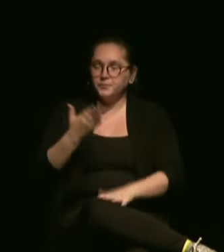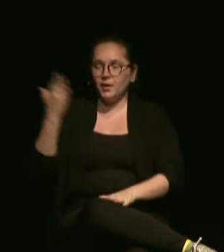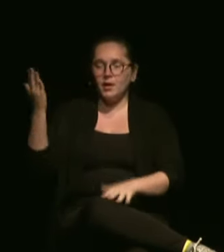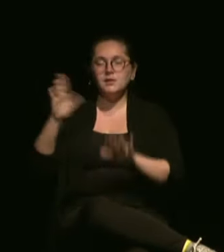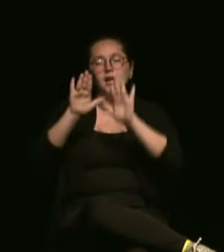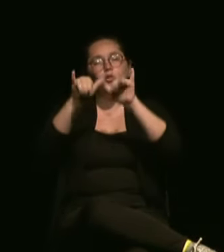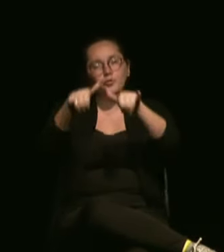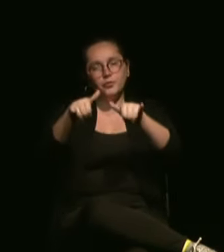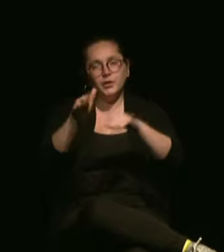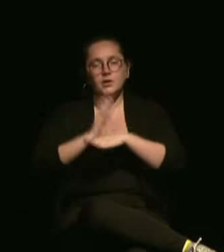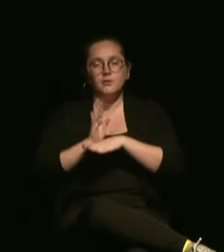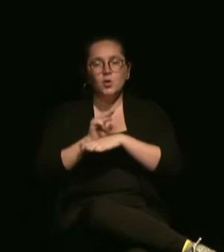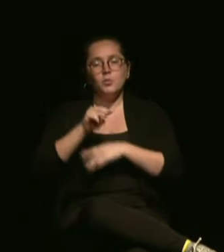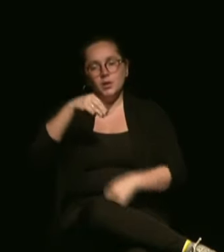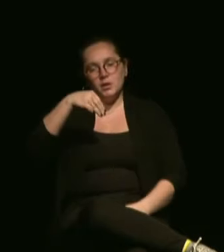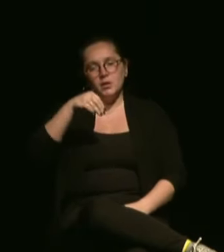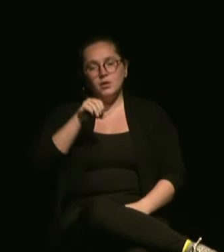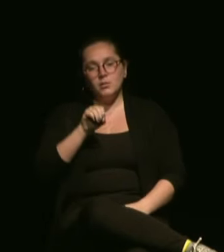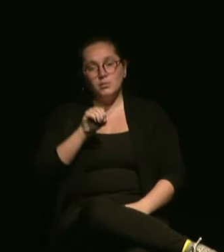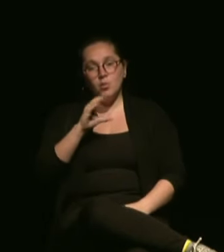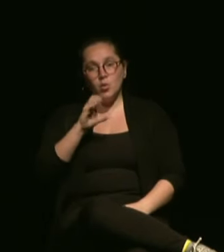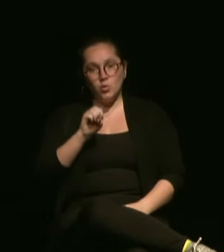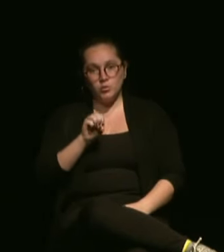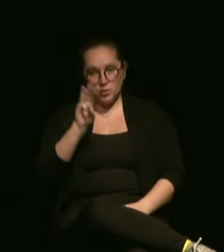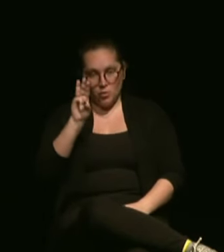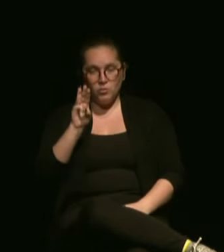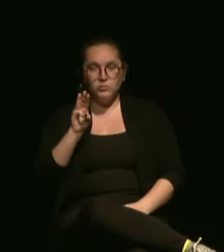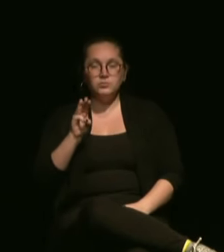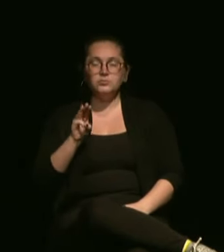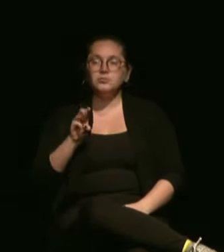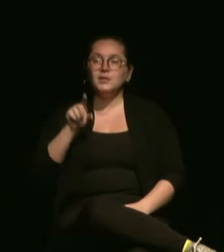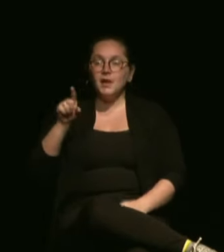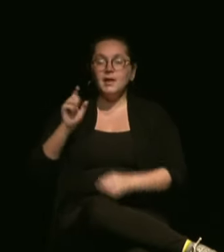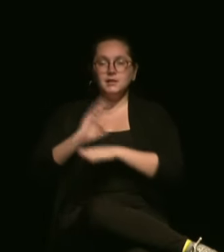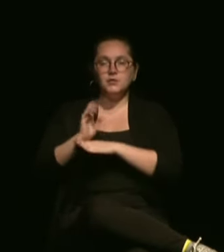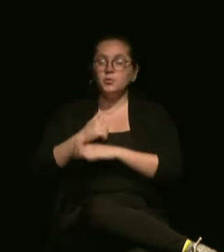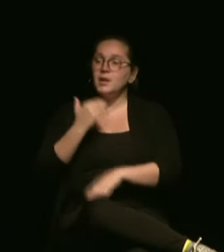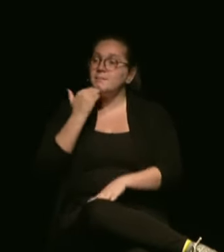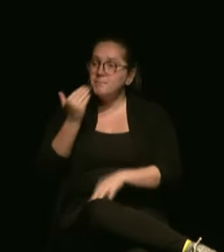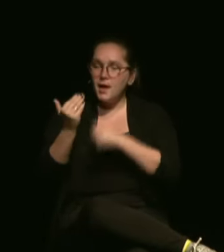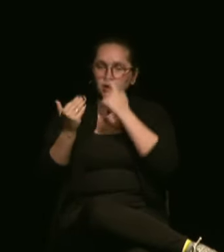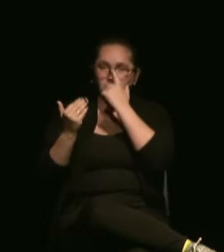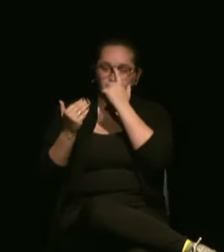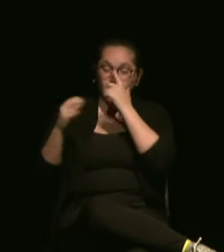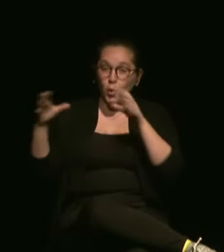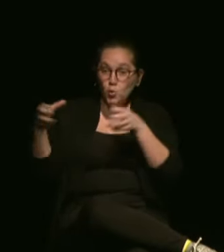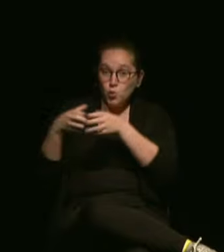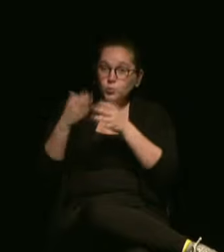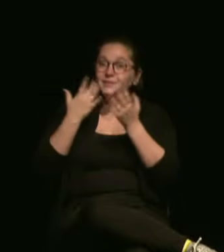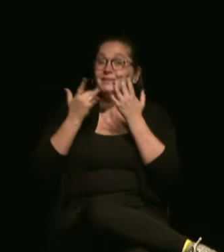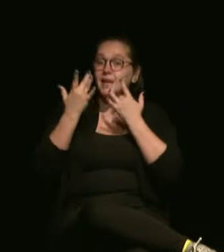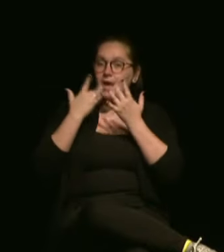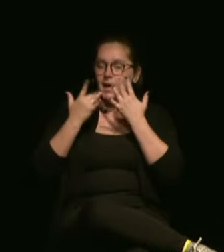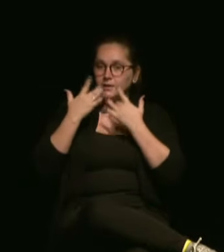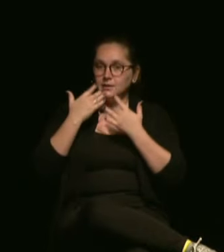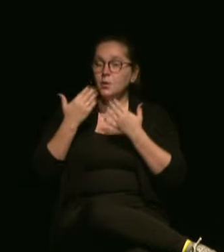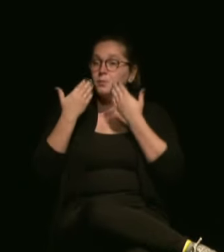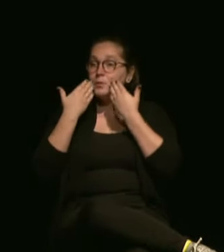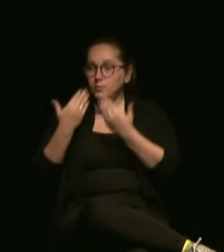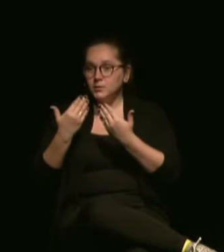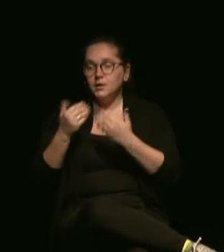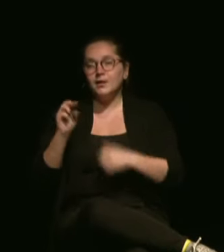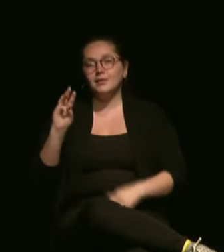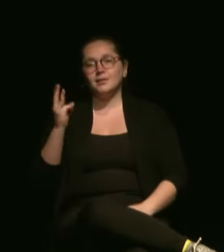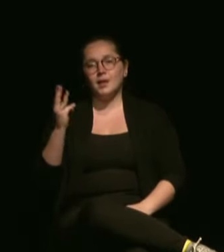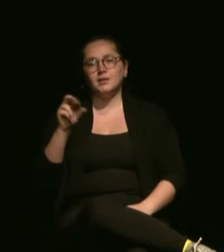para quem não sabe, é um filme que ele pede a um grupo teatral para encenar As Três Irmãs do